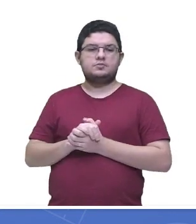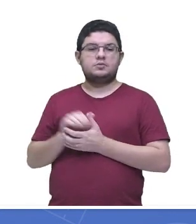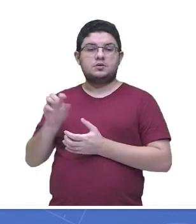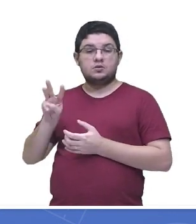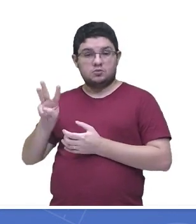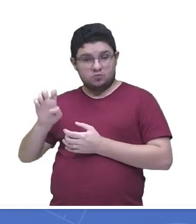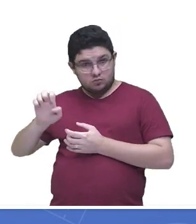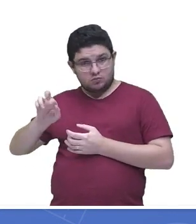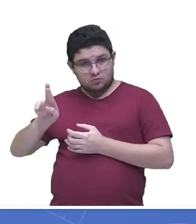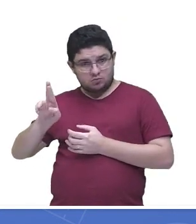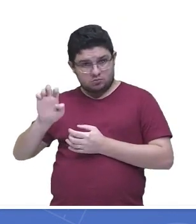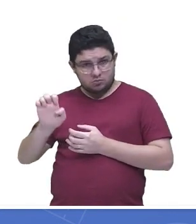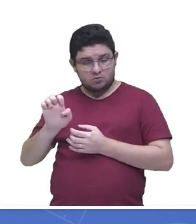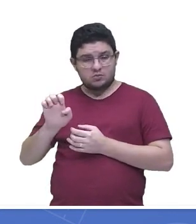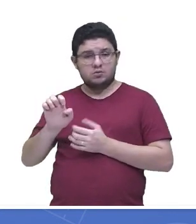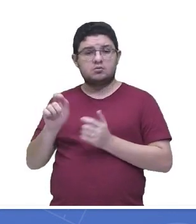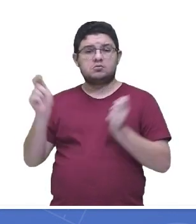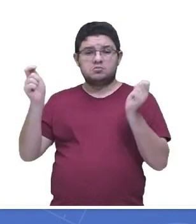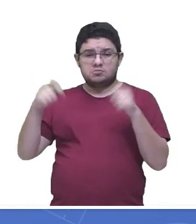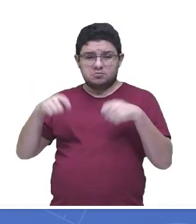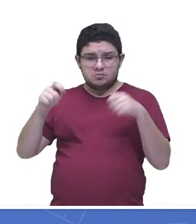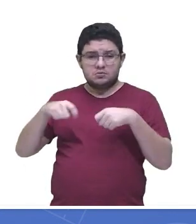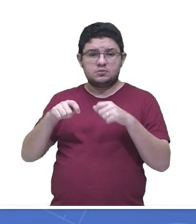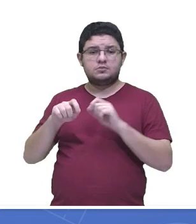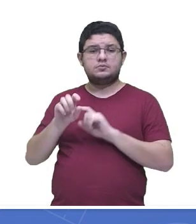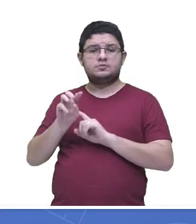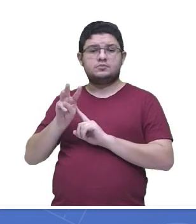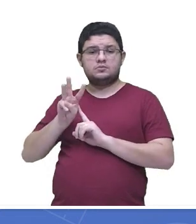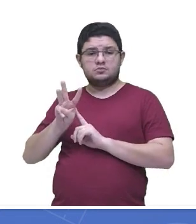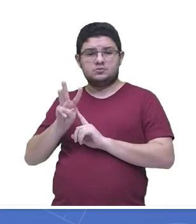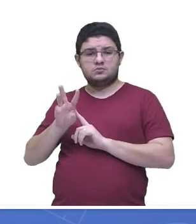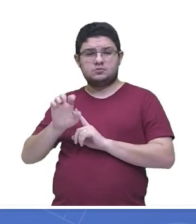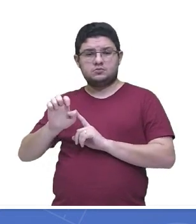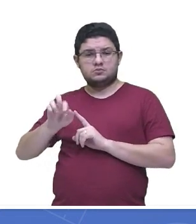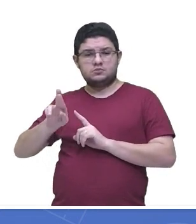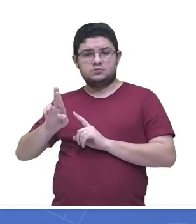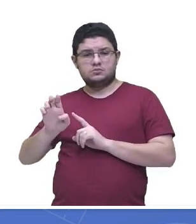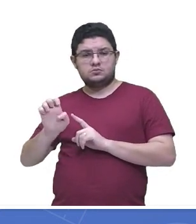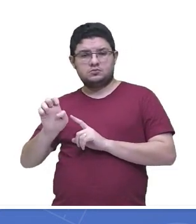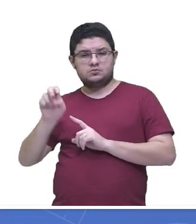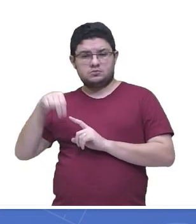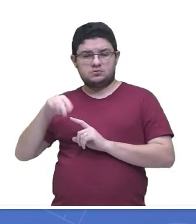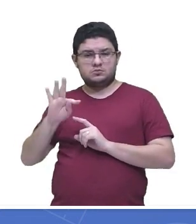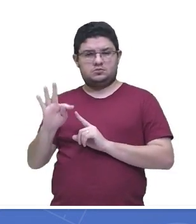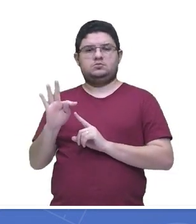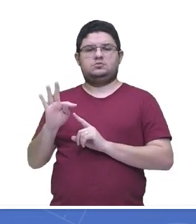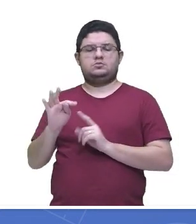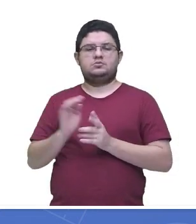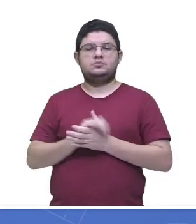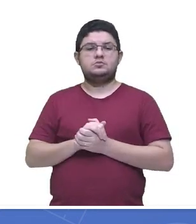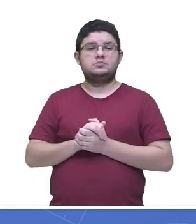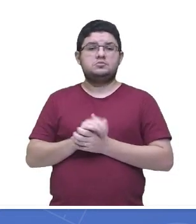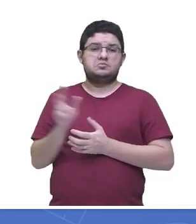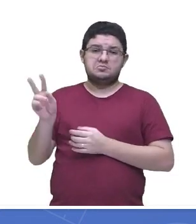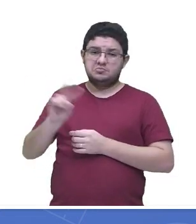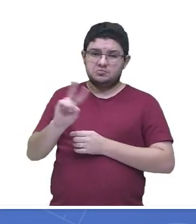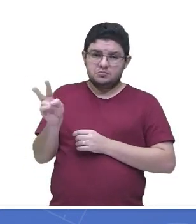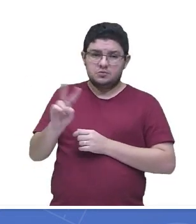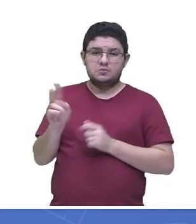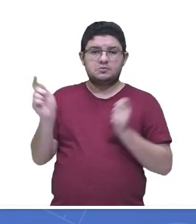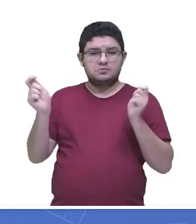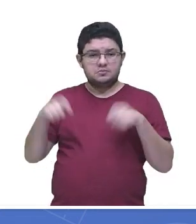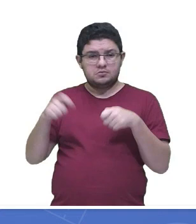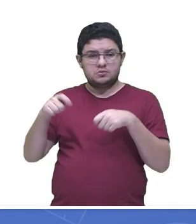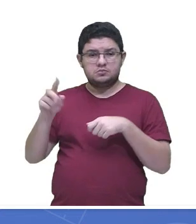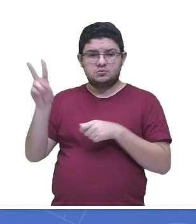weren't. Aqui as abreviações wasn't e weren't são as duas formas de você